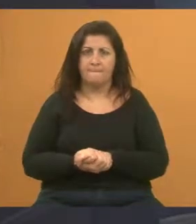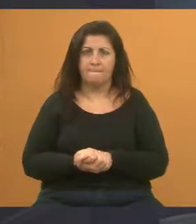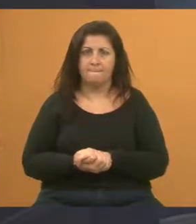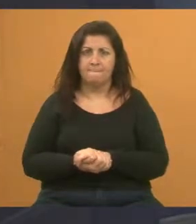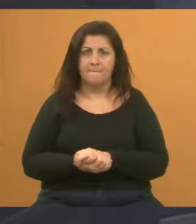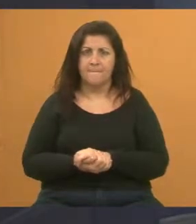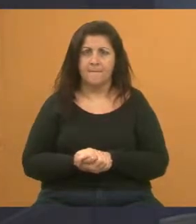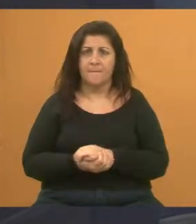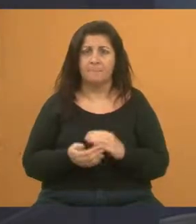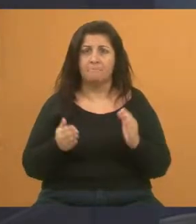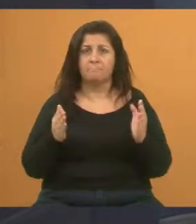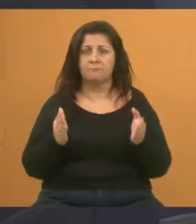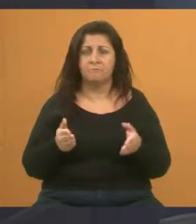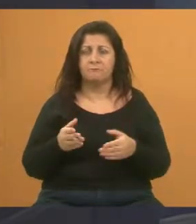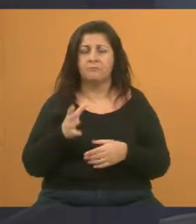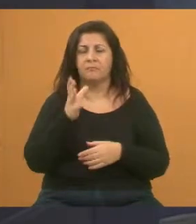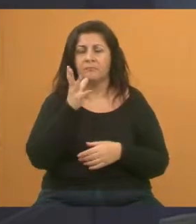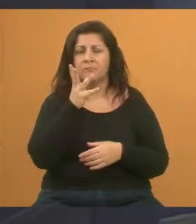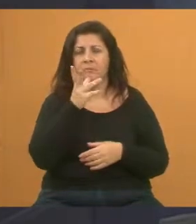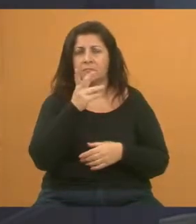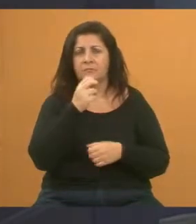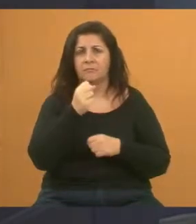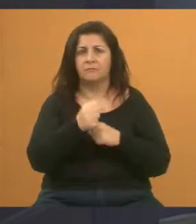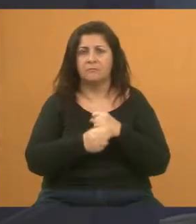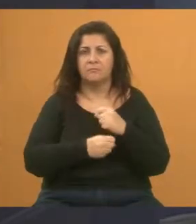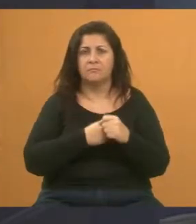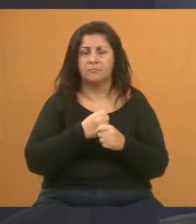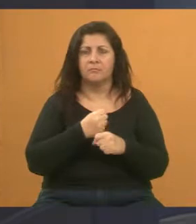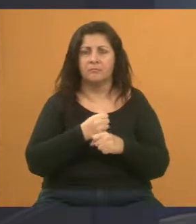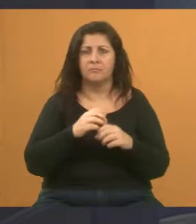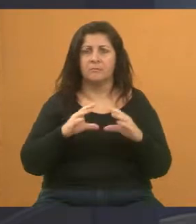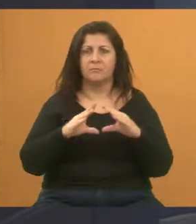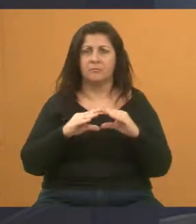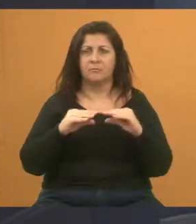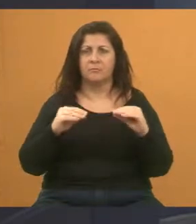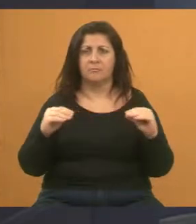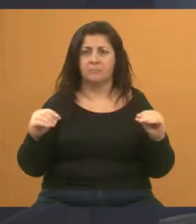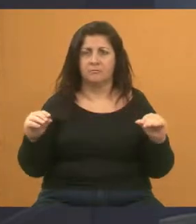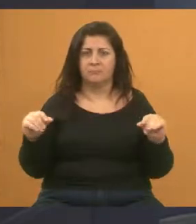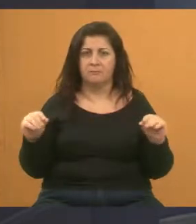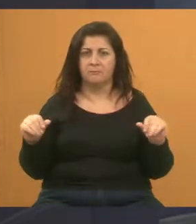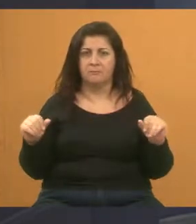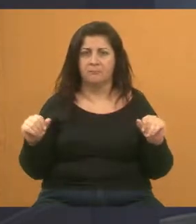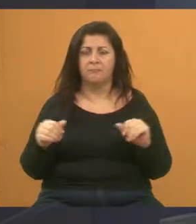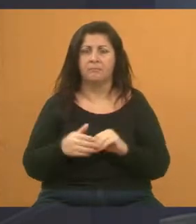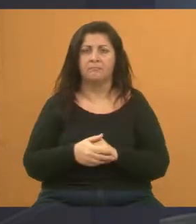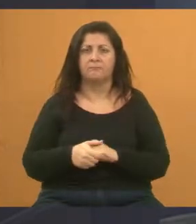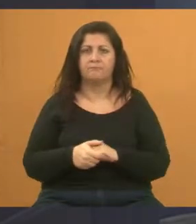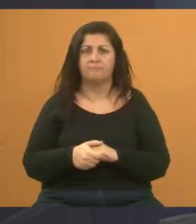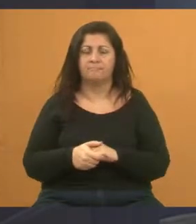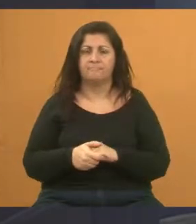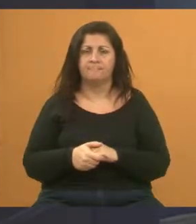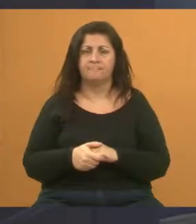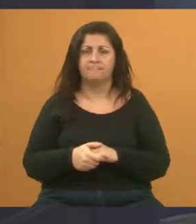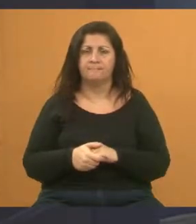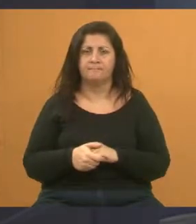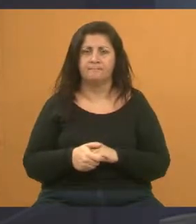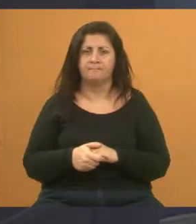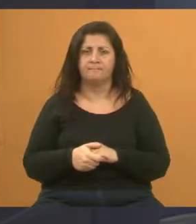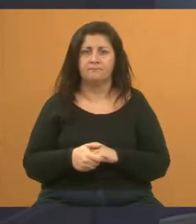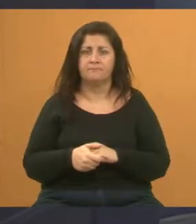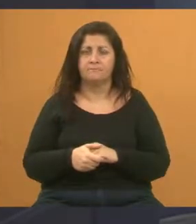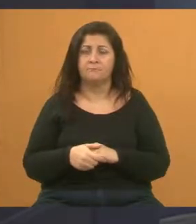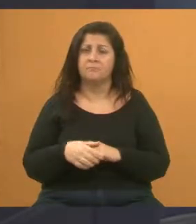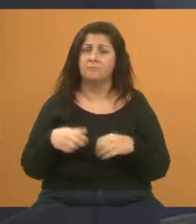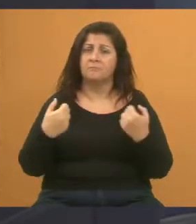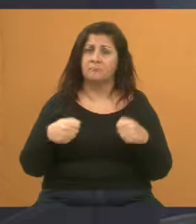E hoje elas levam anos e anos para se decomporem, né? Para se desfazerem. E nós temos